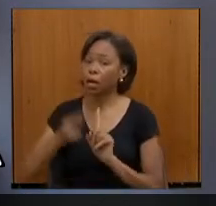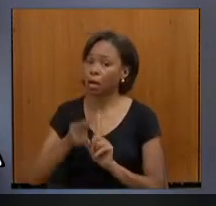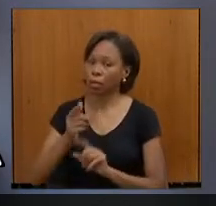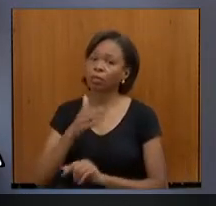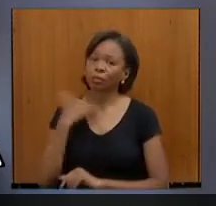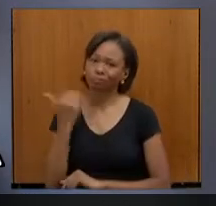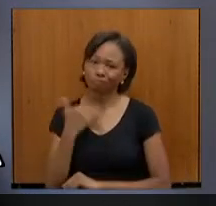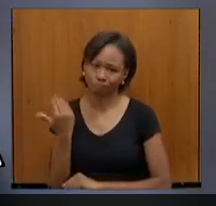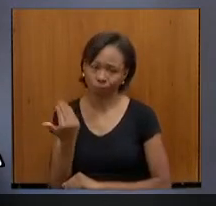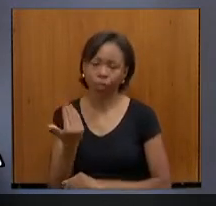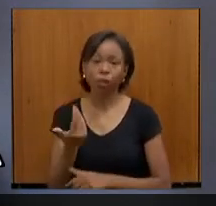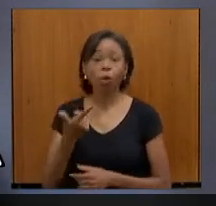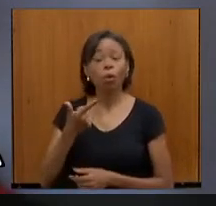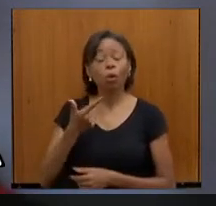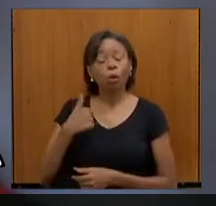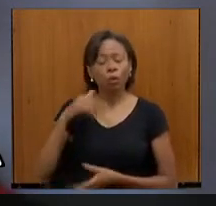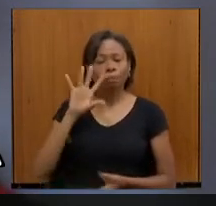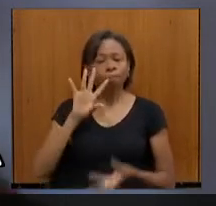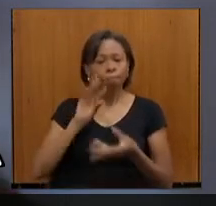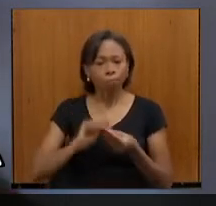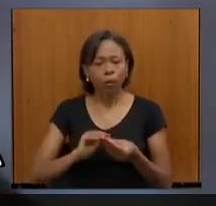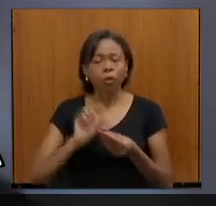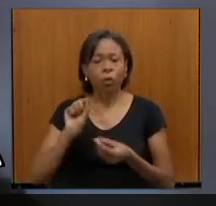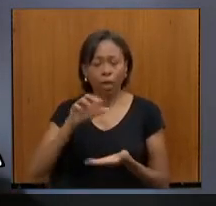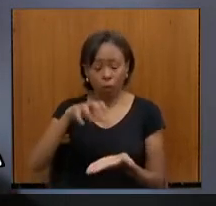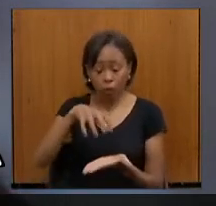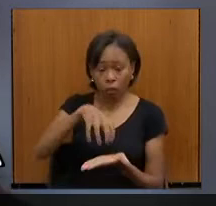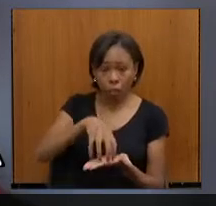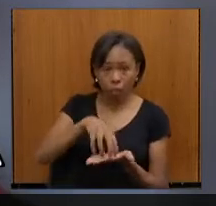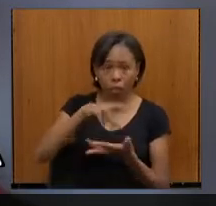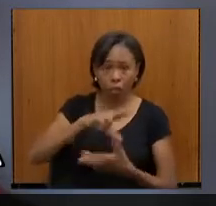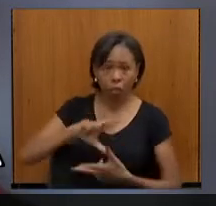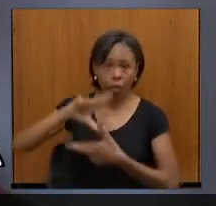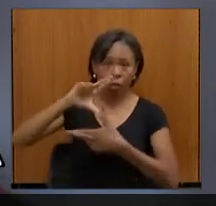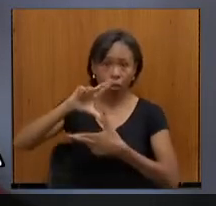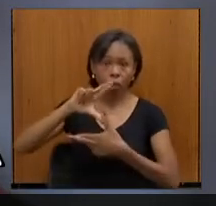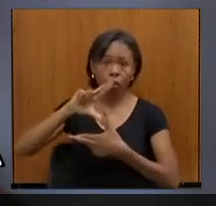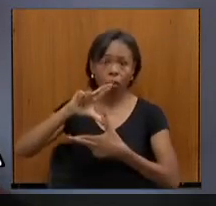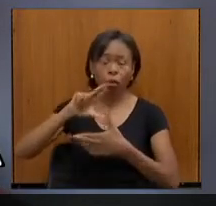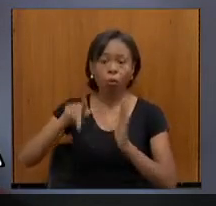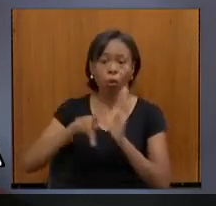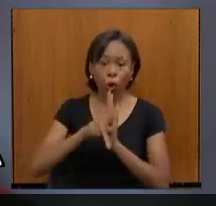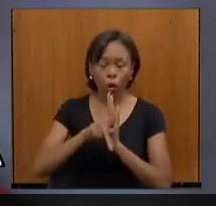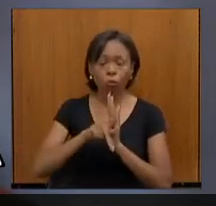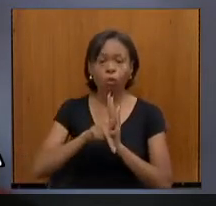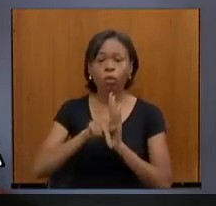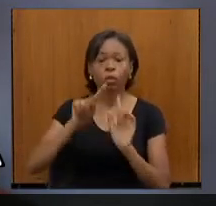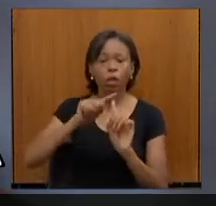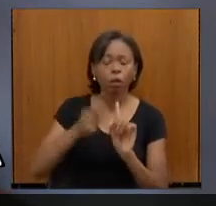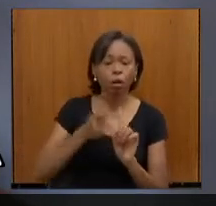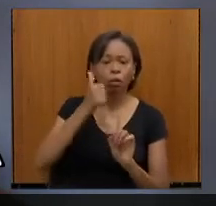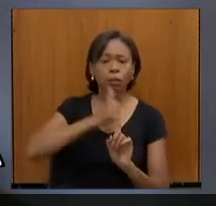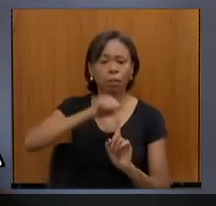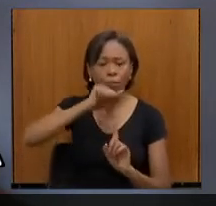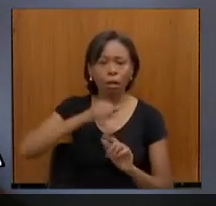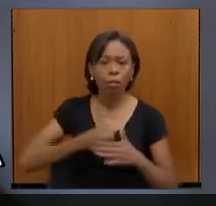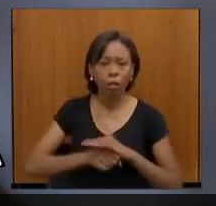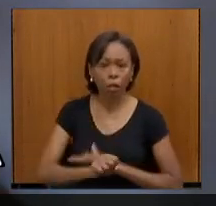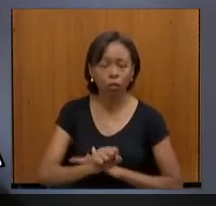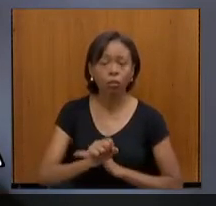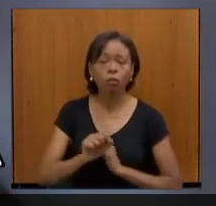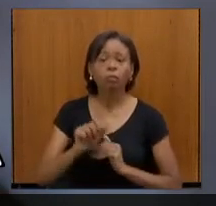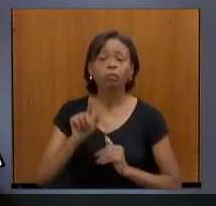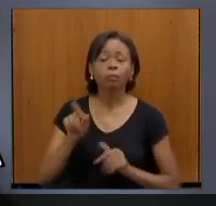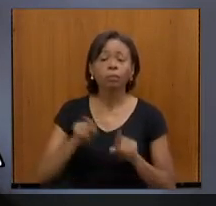queria dizer que o Centro Latino-Americano de Perinatologia, a Organização Pan-Americana